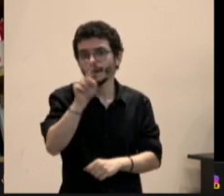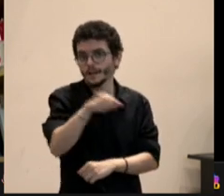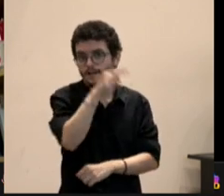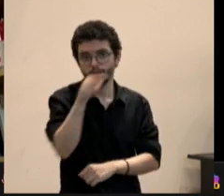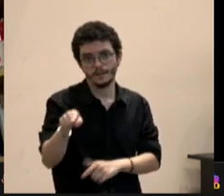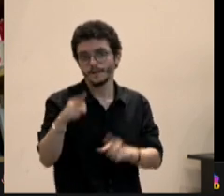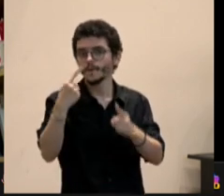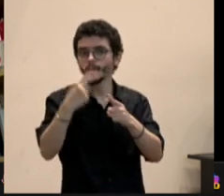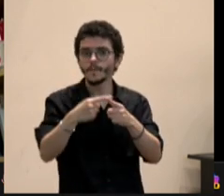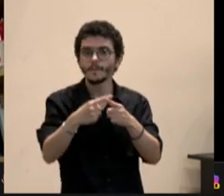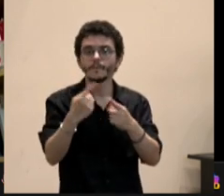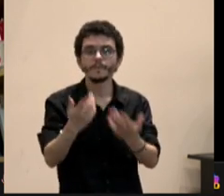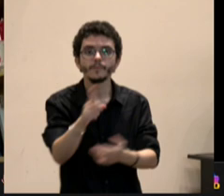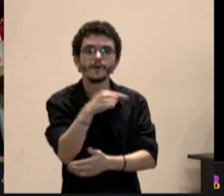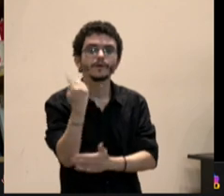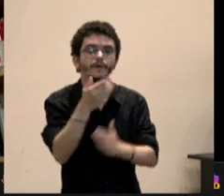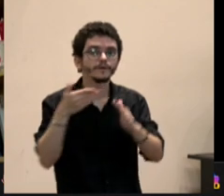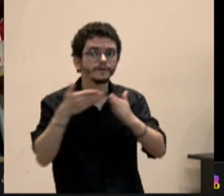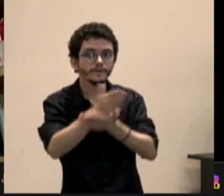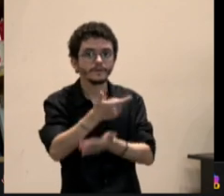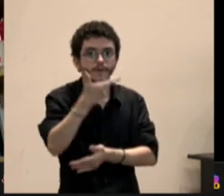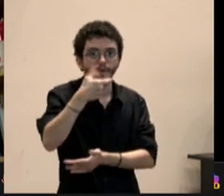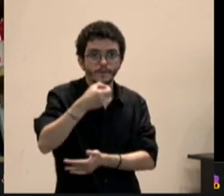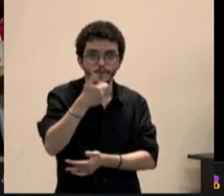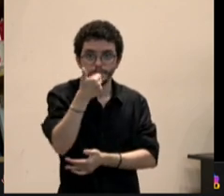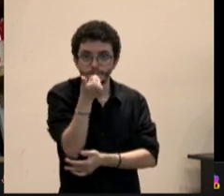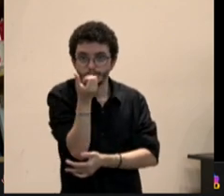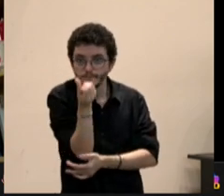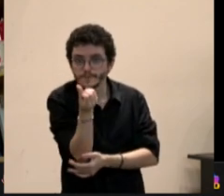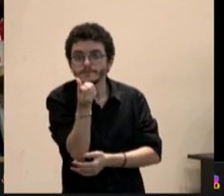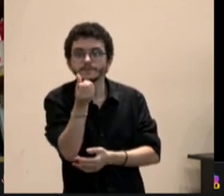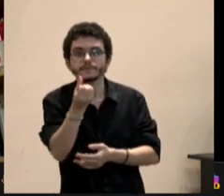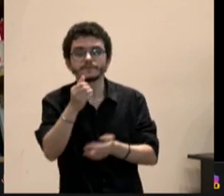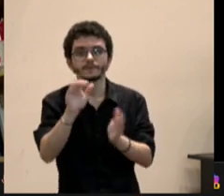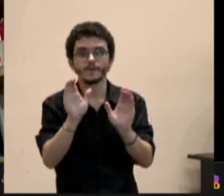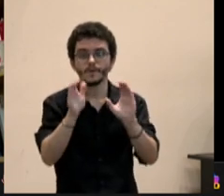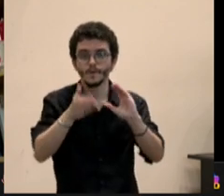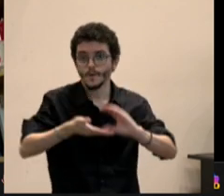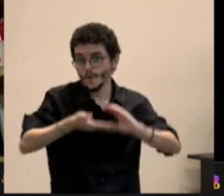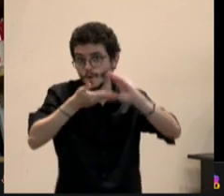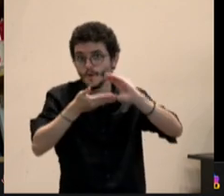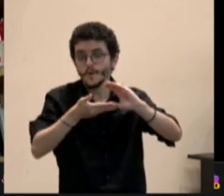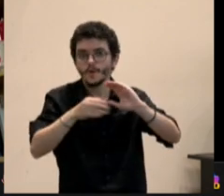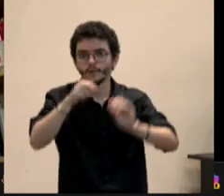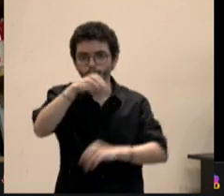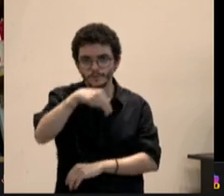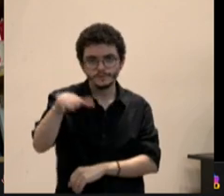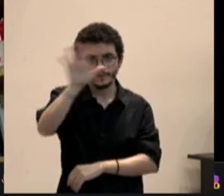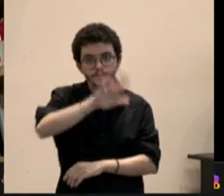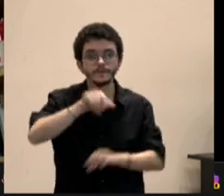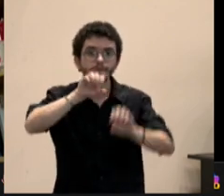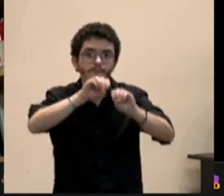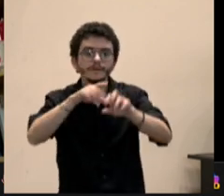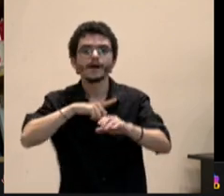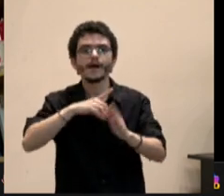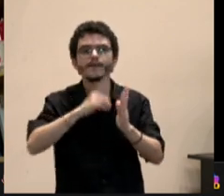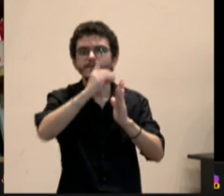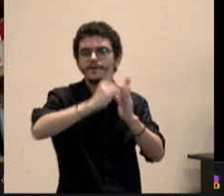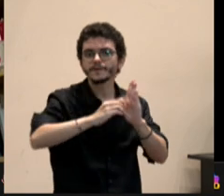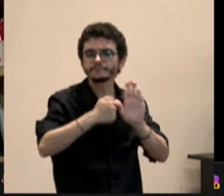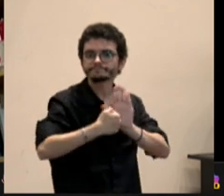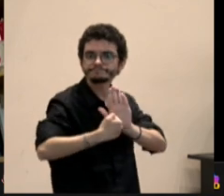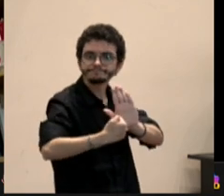porque nós aprovamos em 2016, no Conselho Nacional de Educação, uma diretriz que